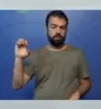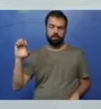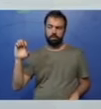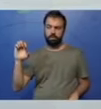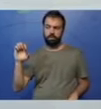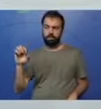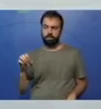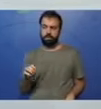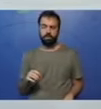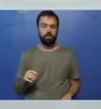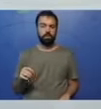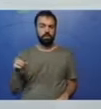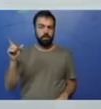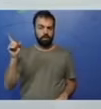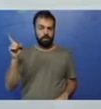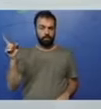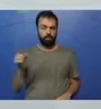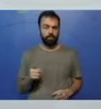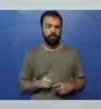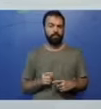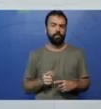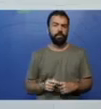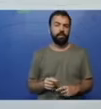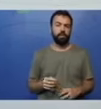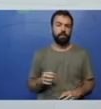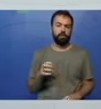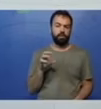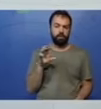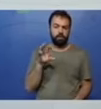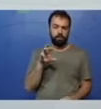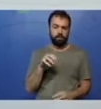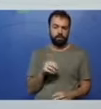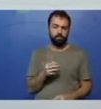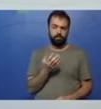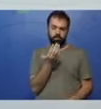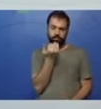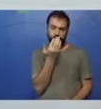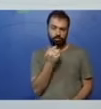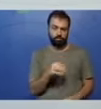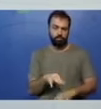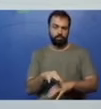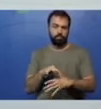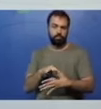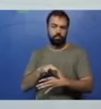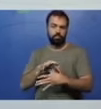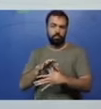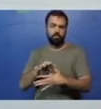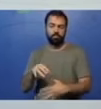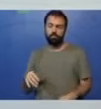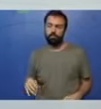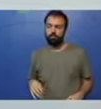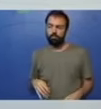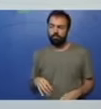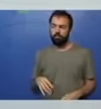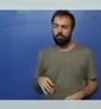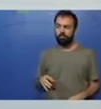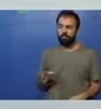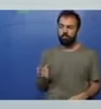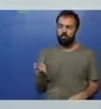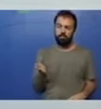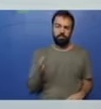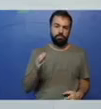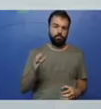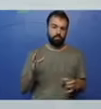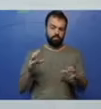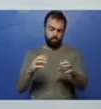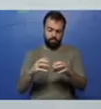Dos carnívoros, apenas a família Ursidae. Da família Ursidae, apenas o gênero Ursus e a espécie urso